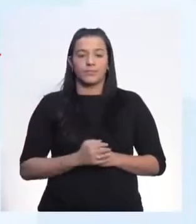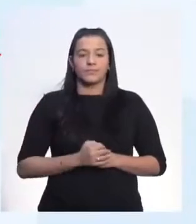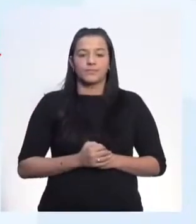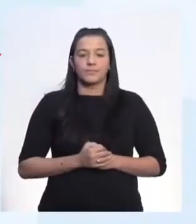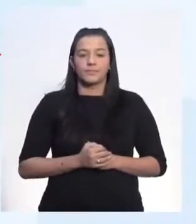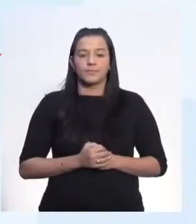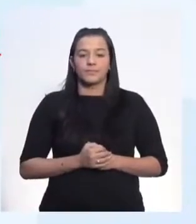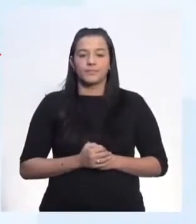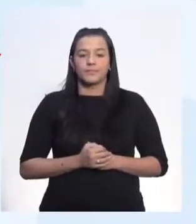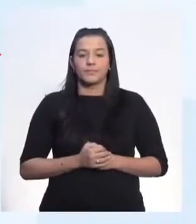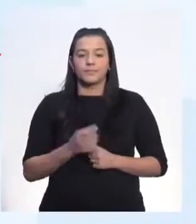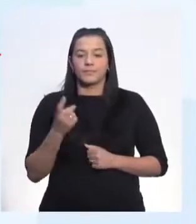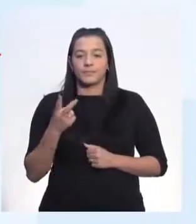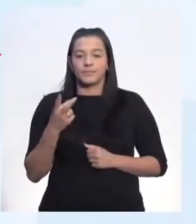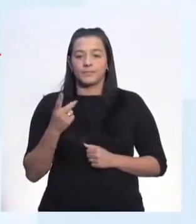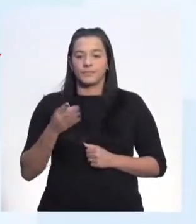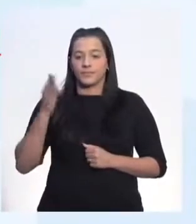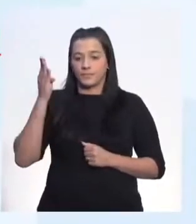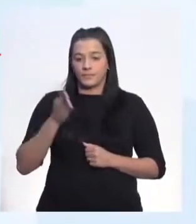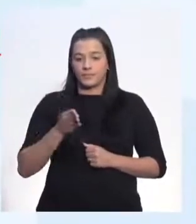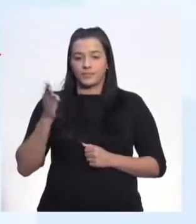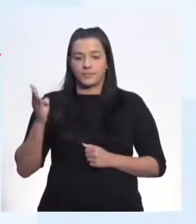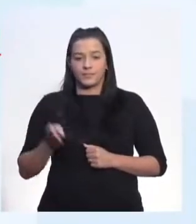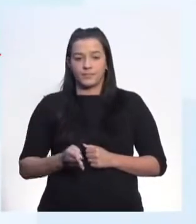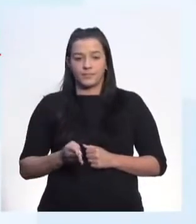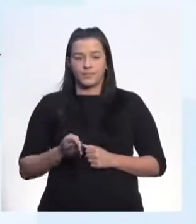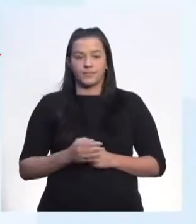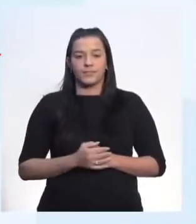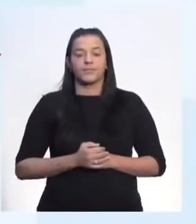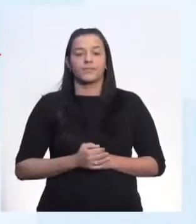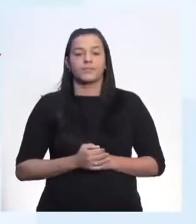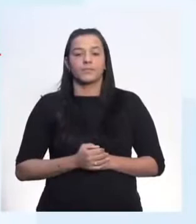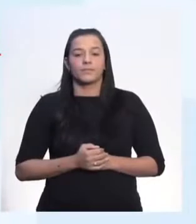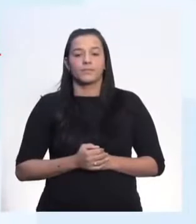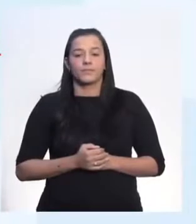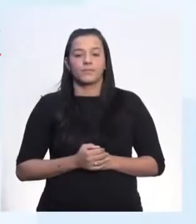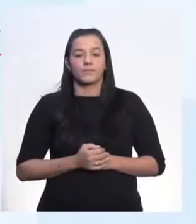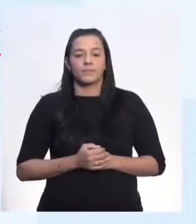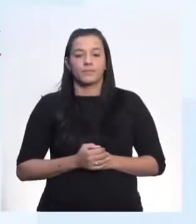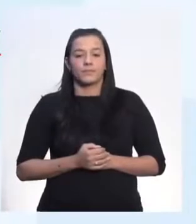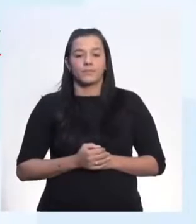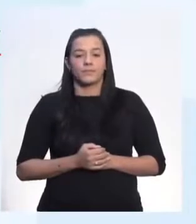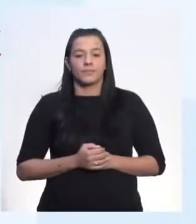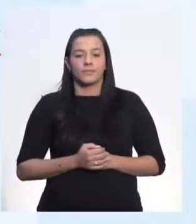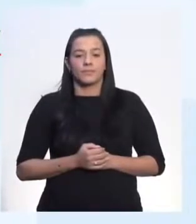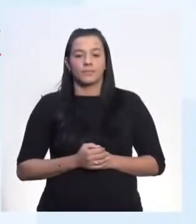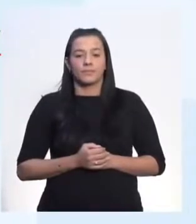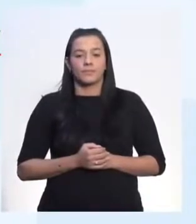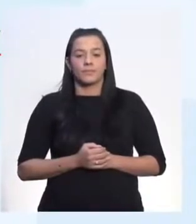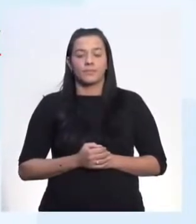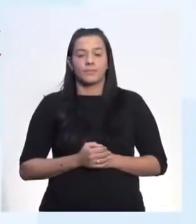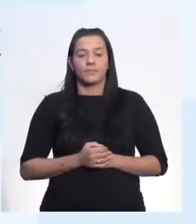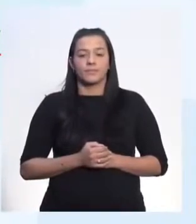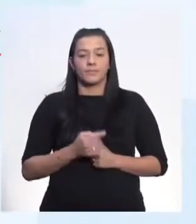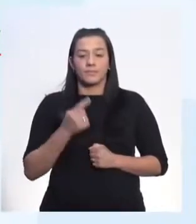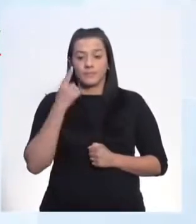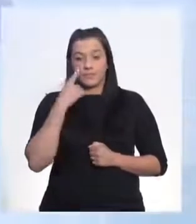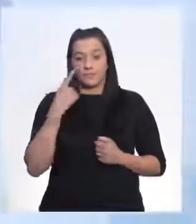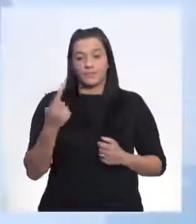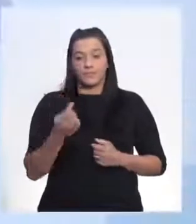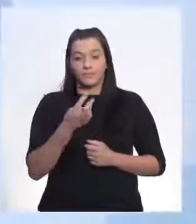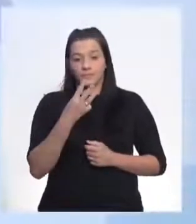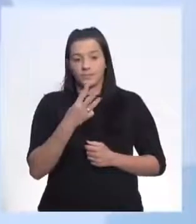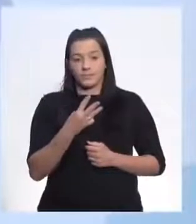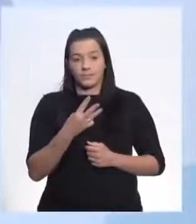e deixa o 12 para cortar em cima. Muito bem. Aqui, podemos simplificar o